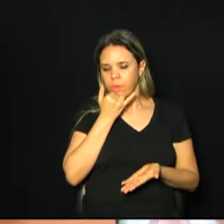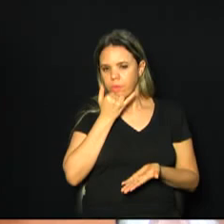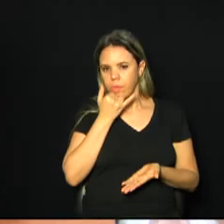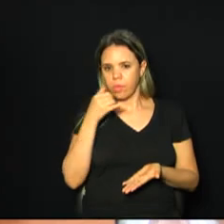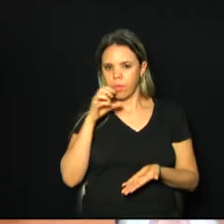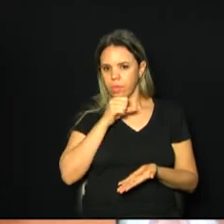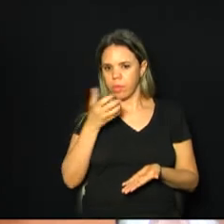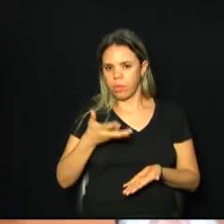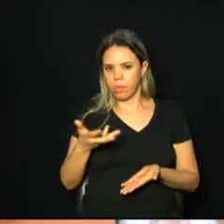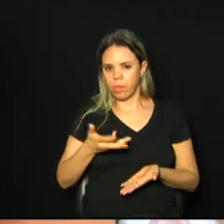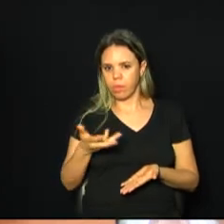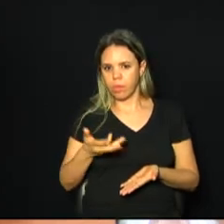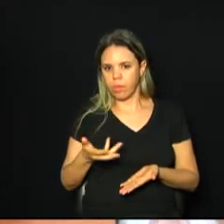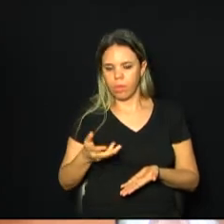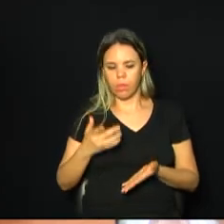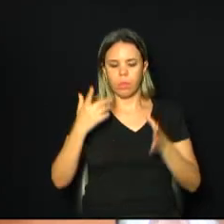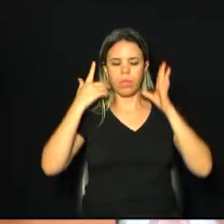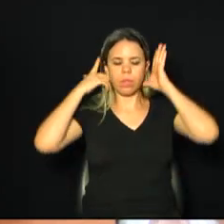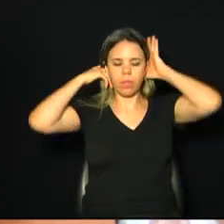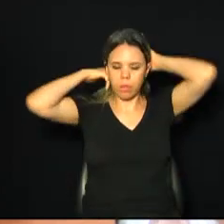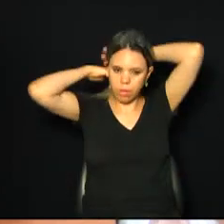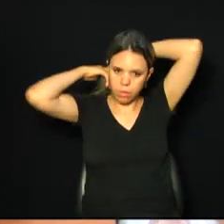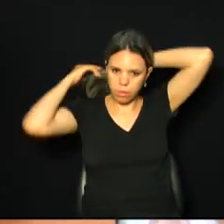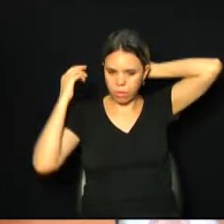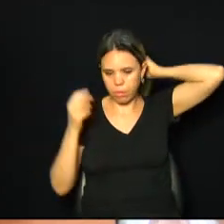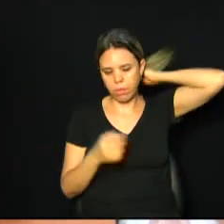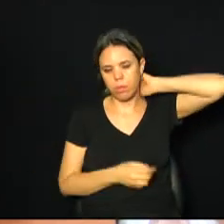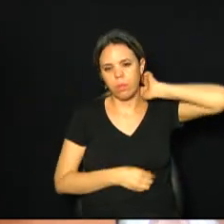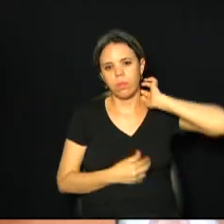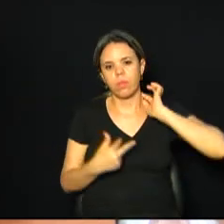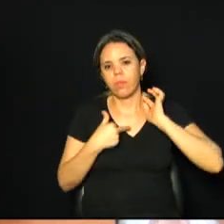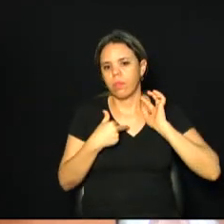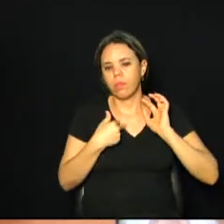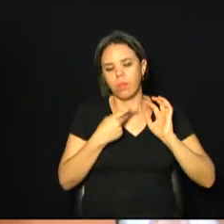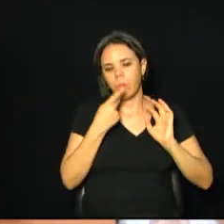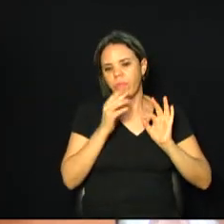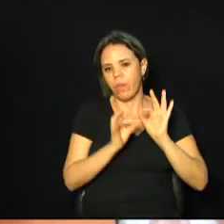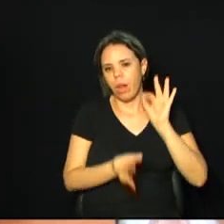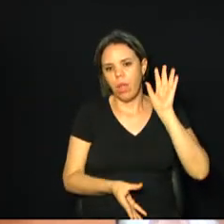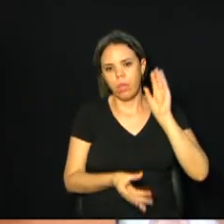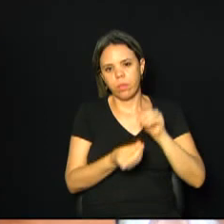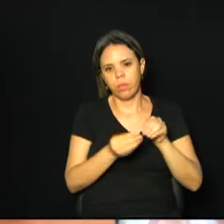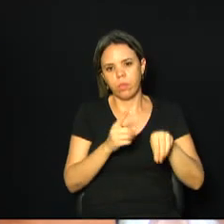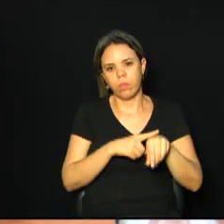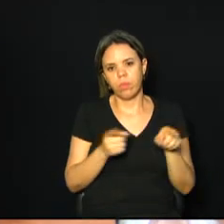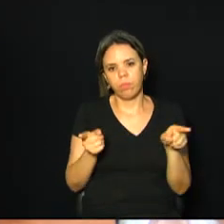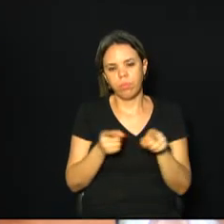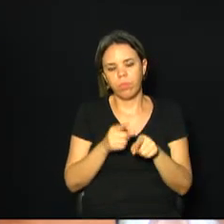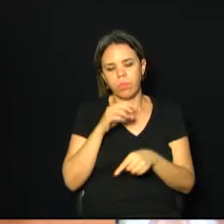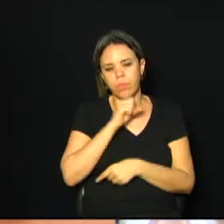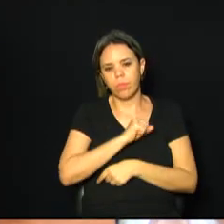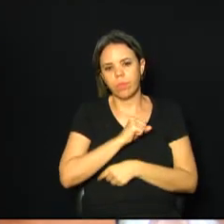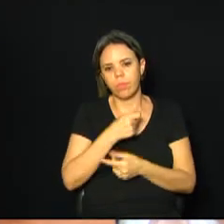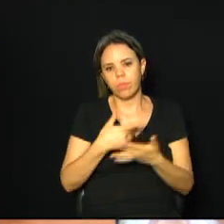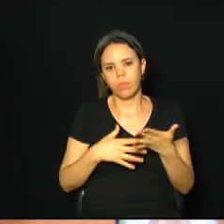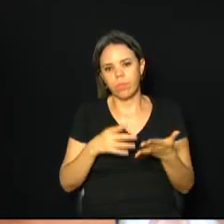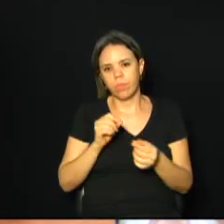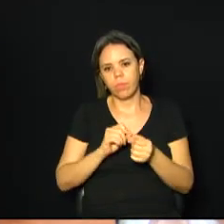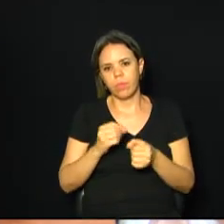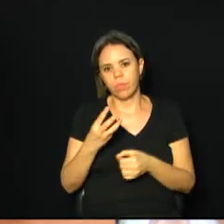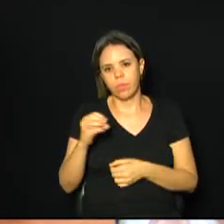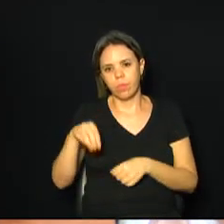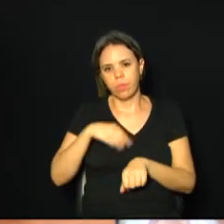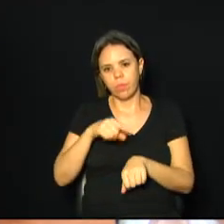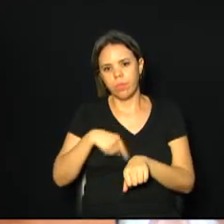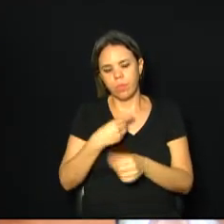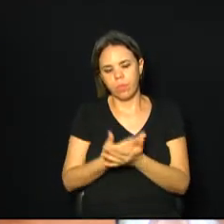as coisas, mas, assim, não dá para falar, num tempo tão diminuto, aquilo que a gente faz em 30 horas